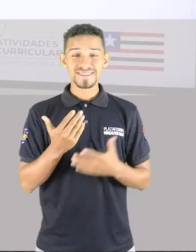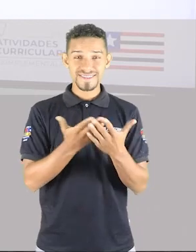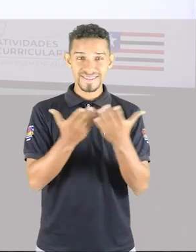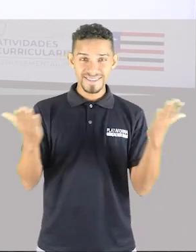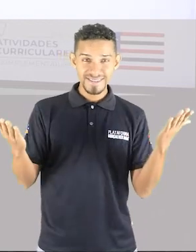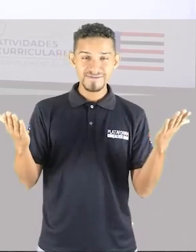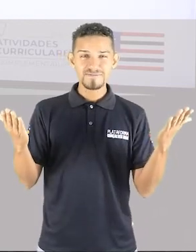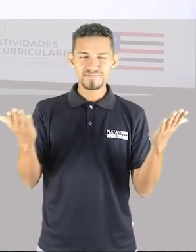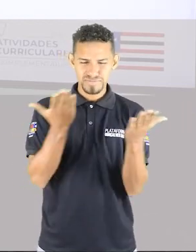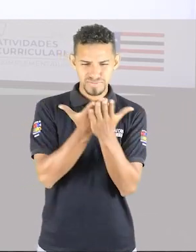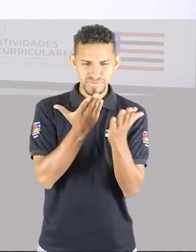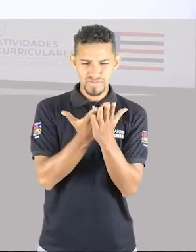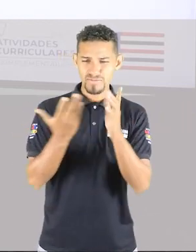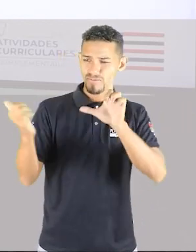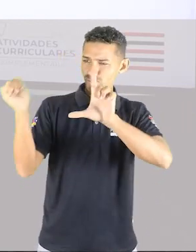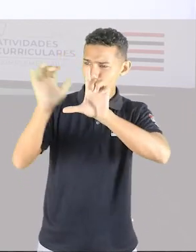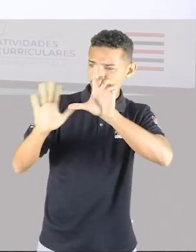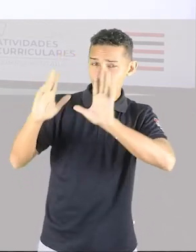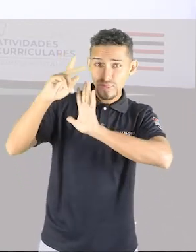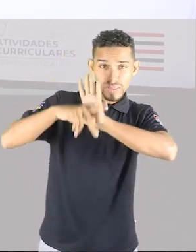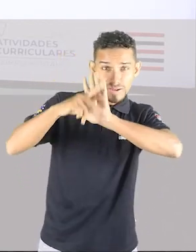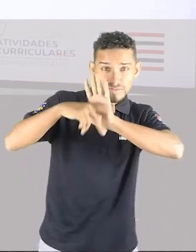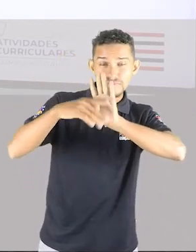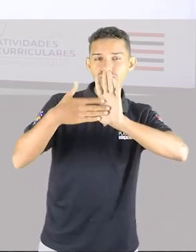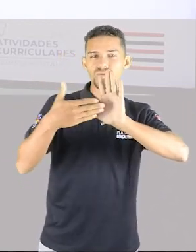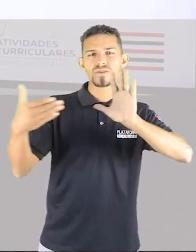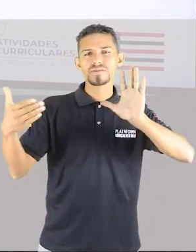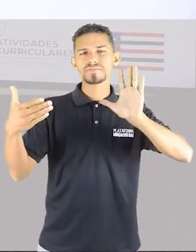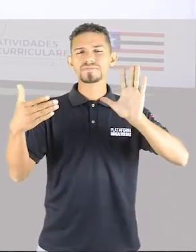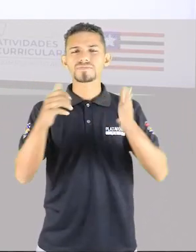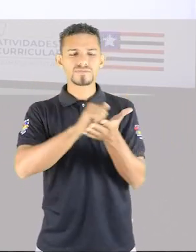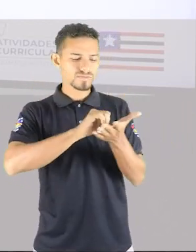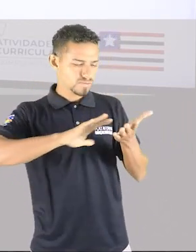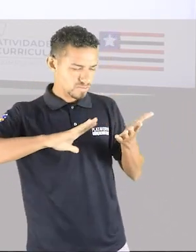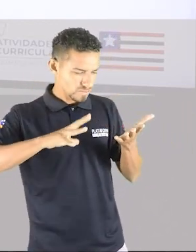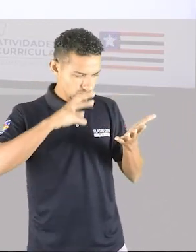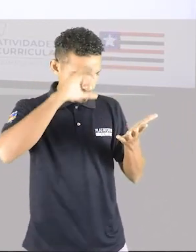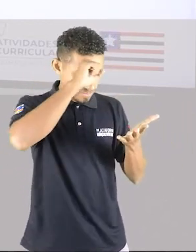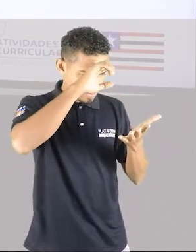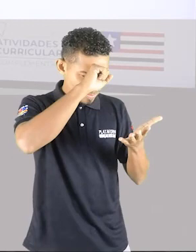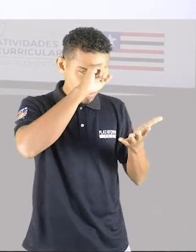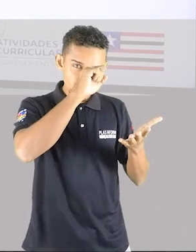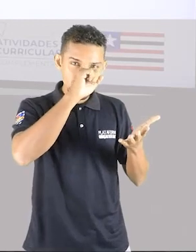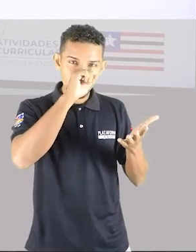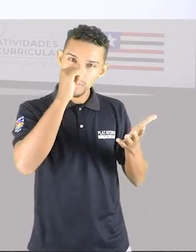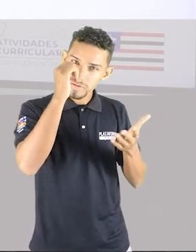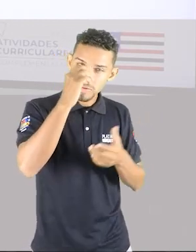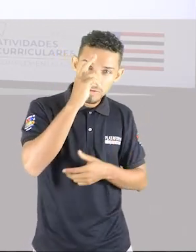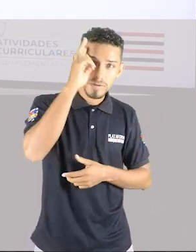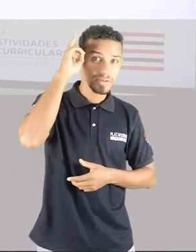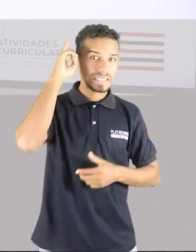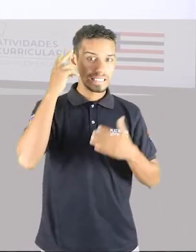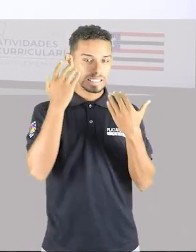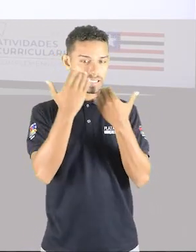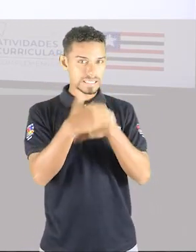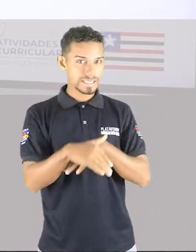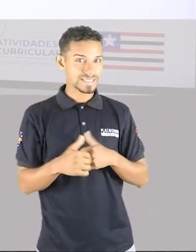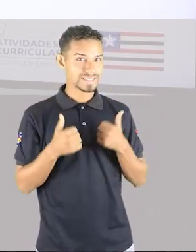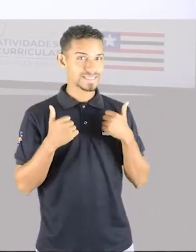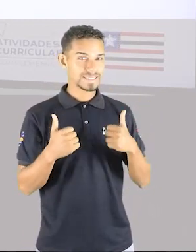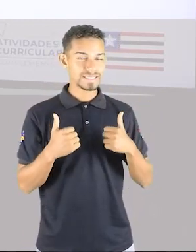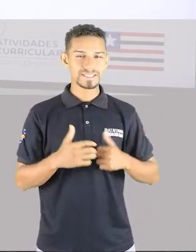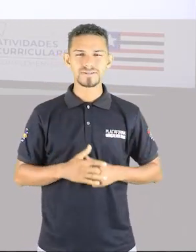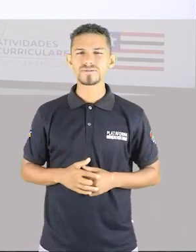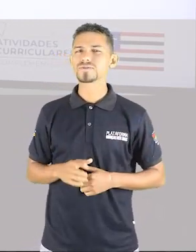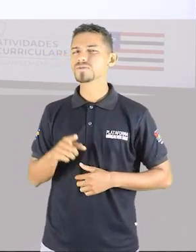aqui do projeto atividades curriculares complementares beleza galera do terceirão